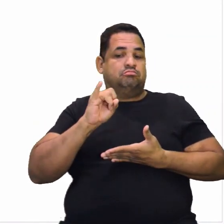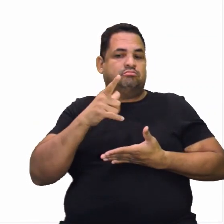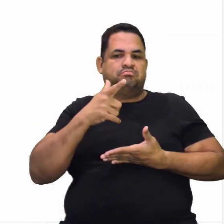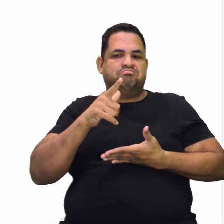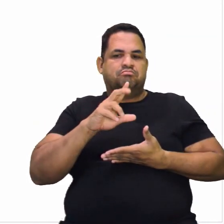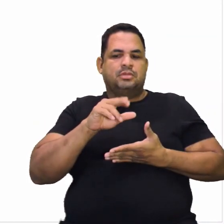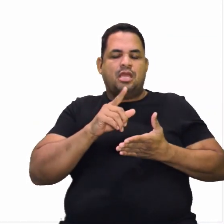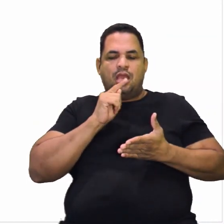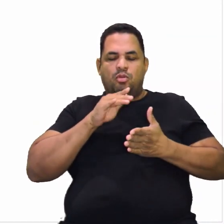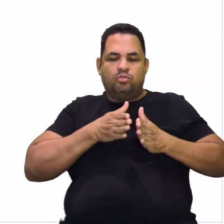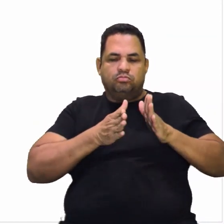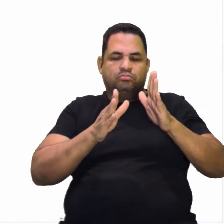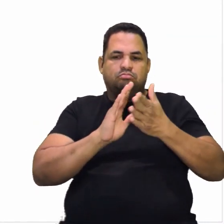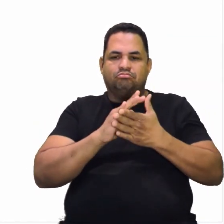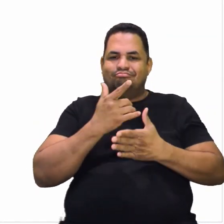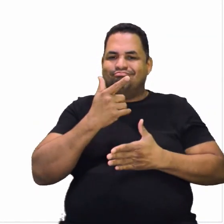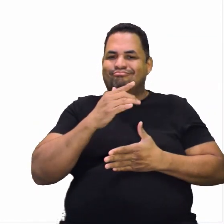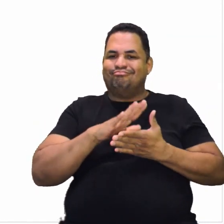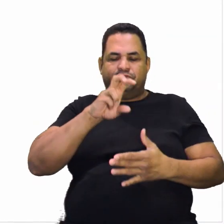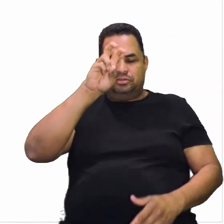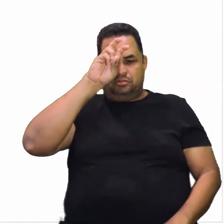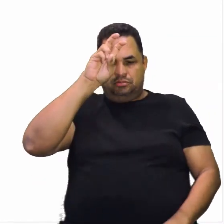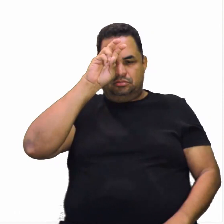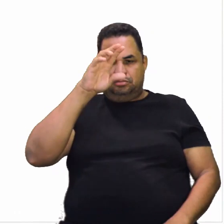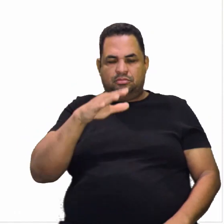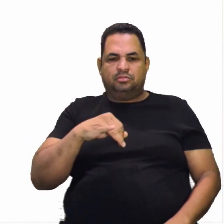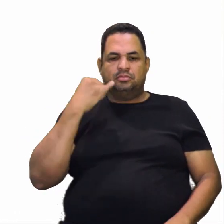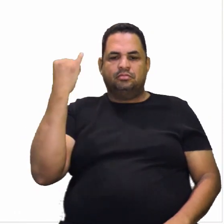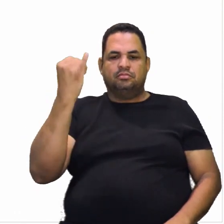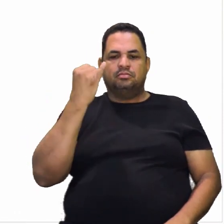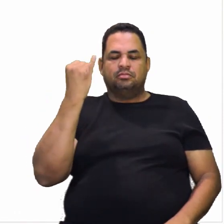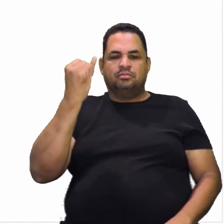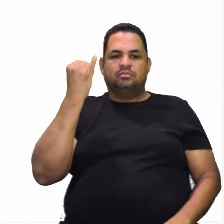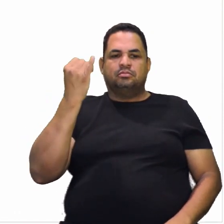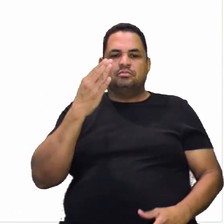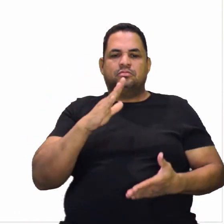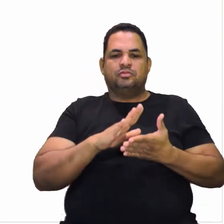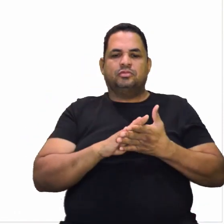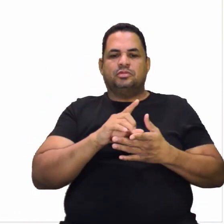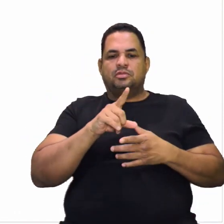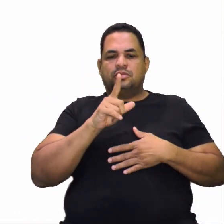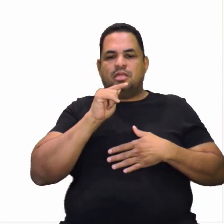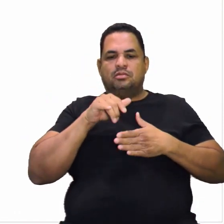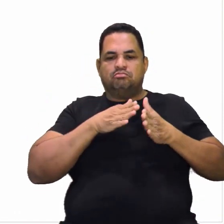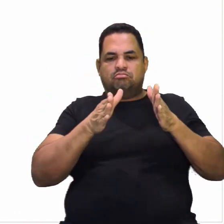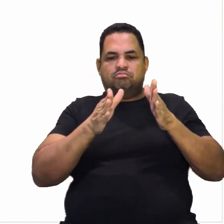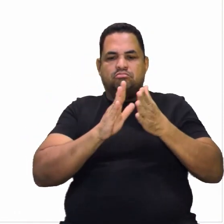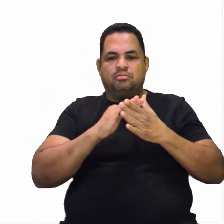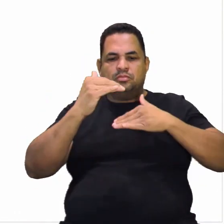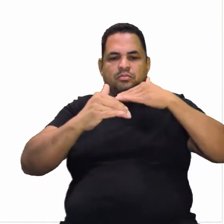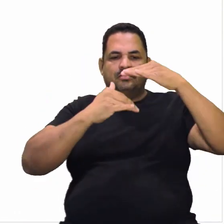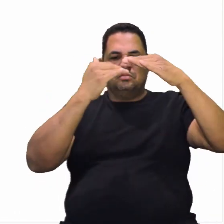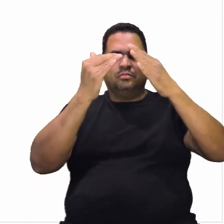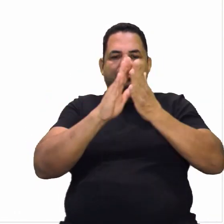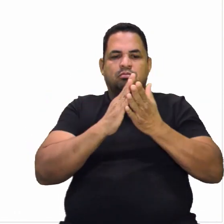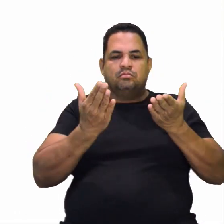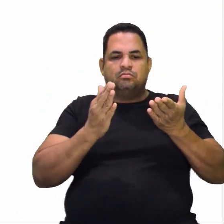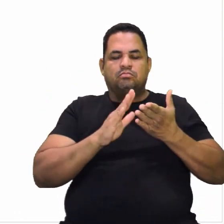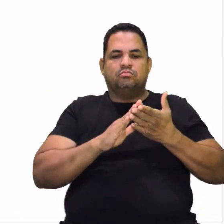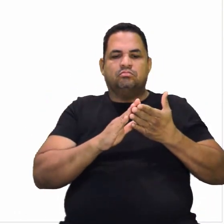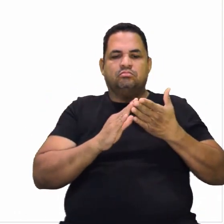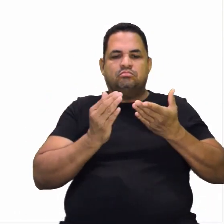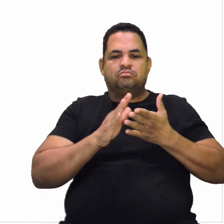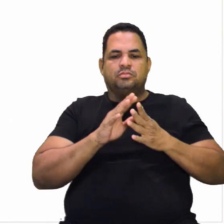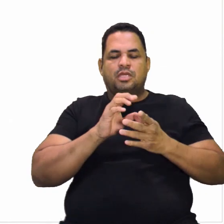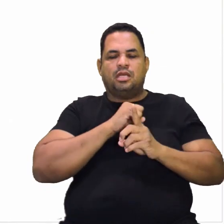não existiria o Egito. A importância desse rio para o crescimento e a consolidação dos egípcios enquanto uma